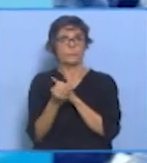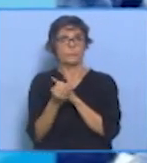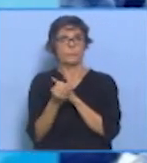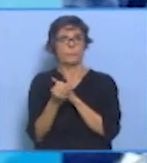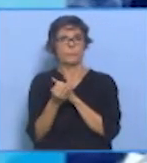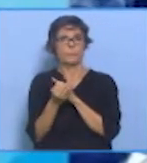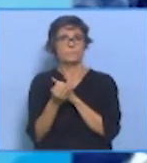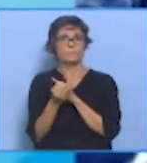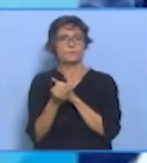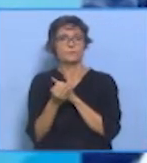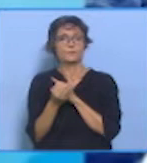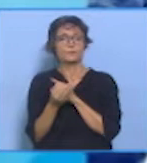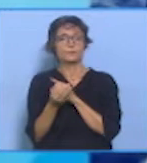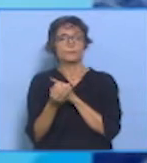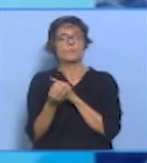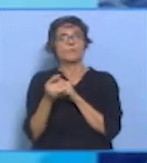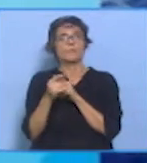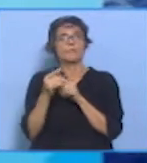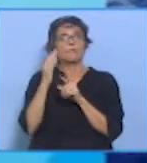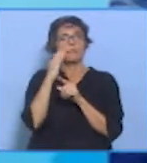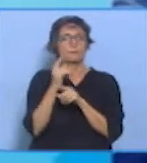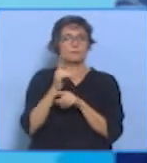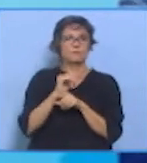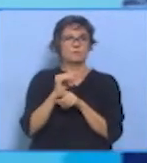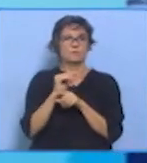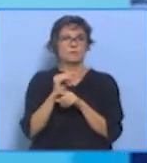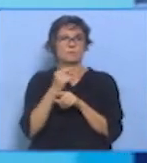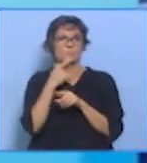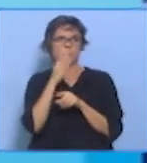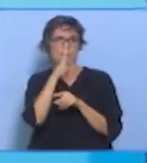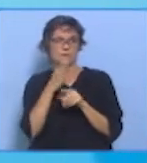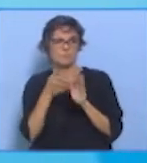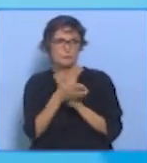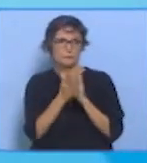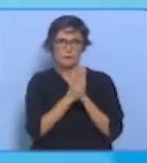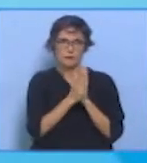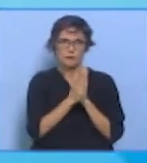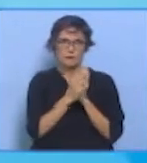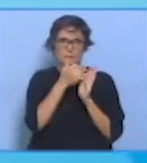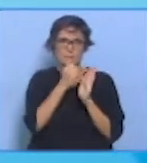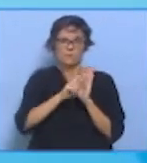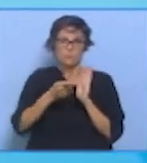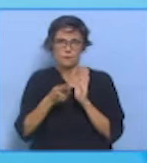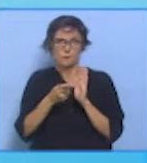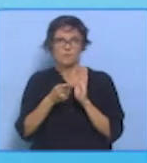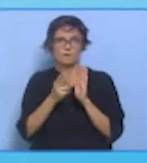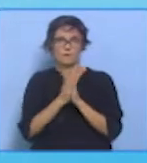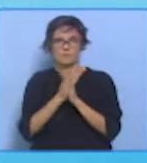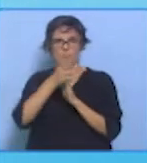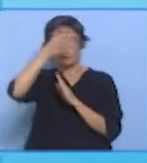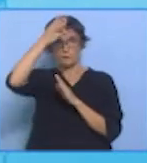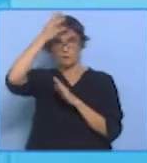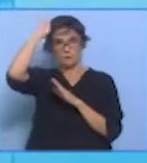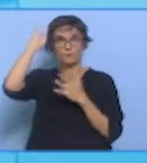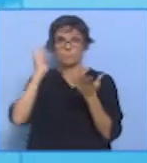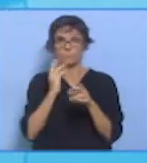grande afastamento ainda de Newman acerca do entrar na Igreja e estar logo... converter-se à Igreja de Roma. Ainda passam uns 2 ou 3